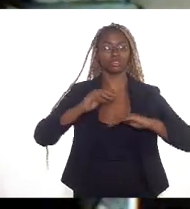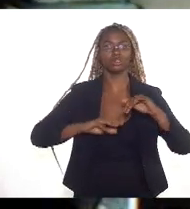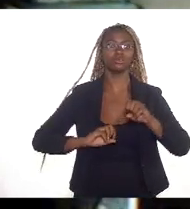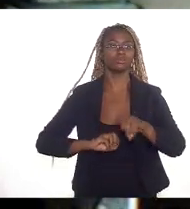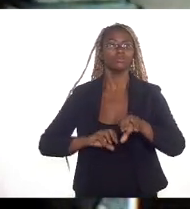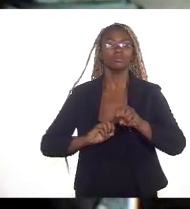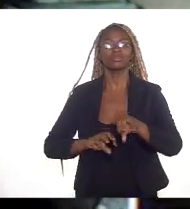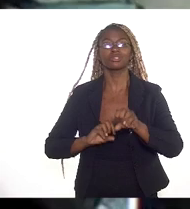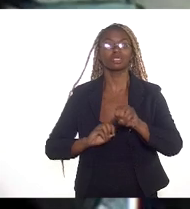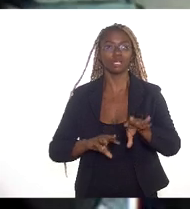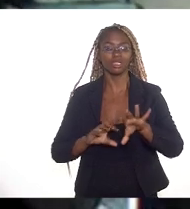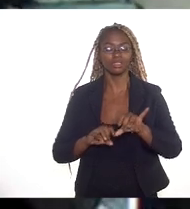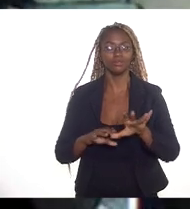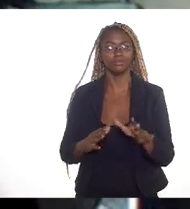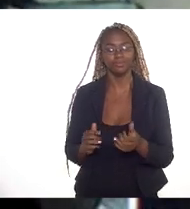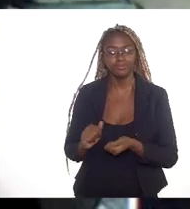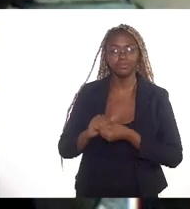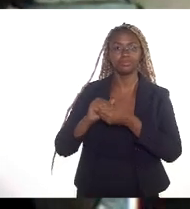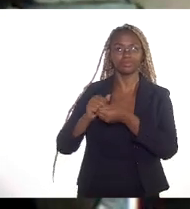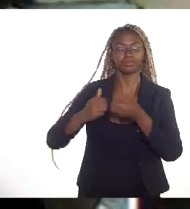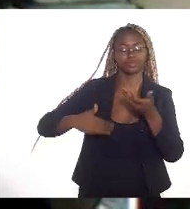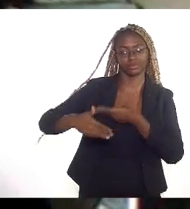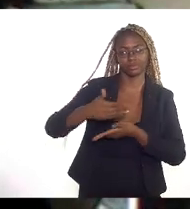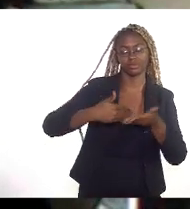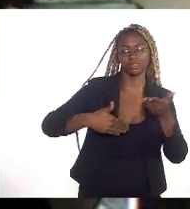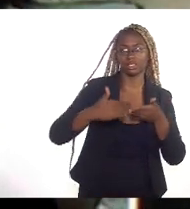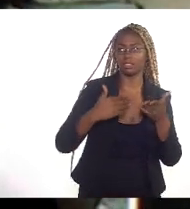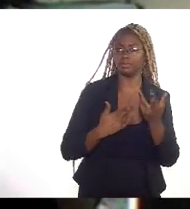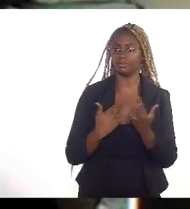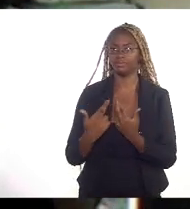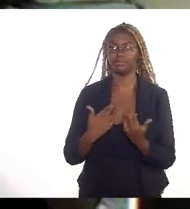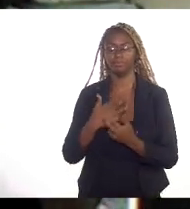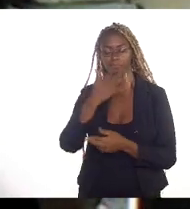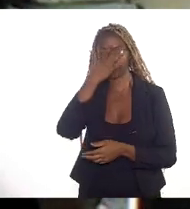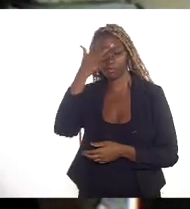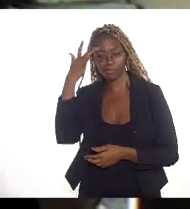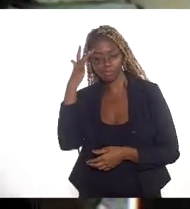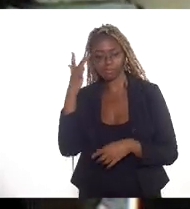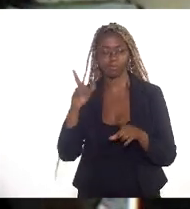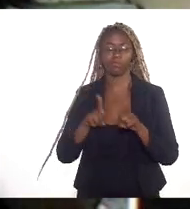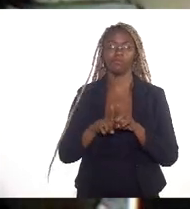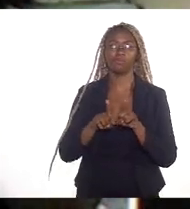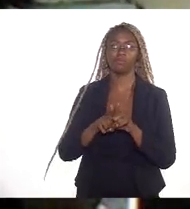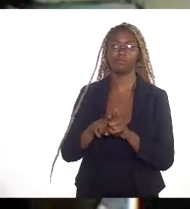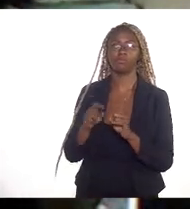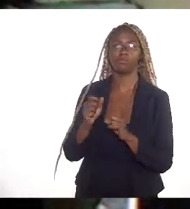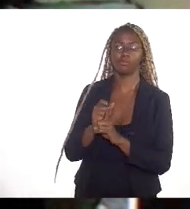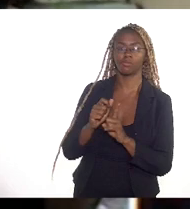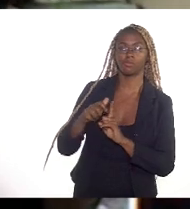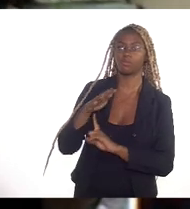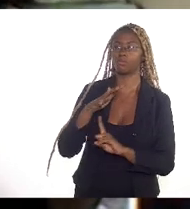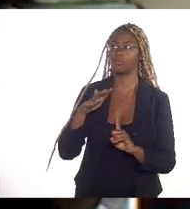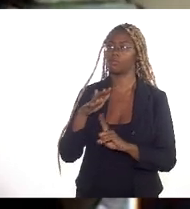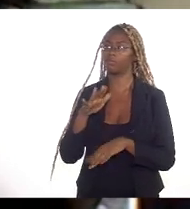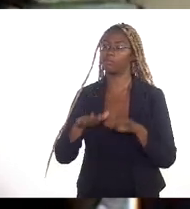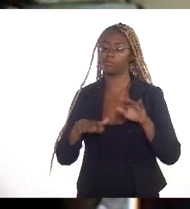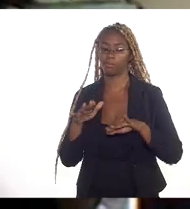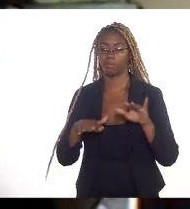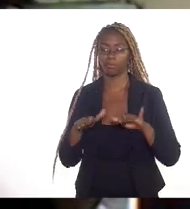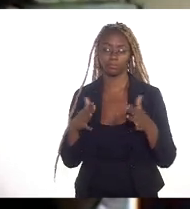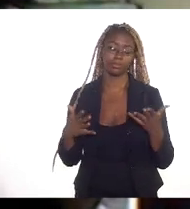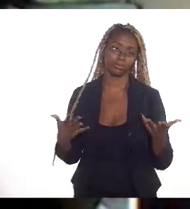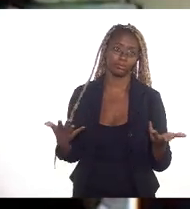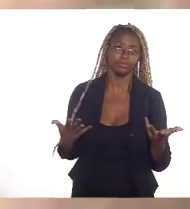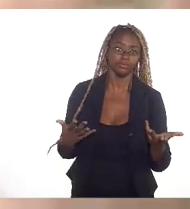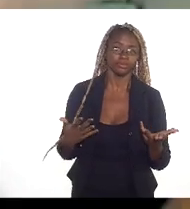do conjunto das pessoas da sociedade que possuem maior vulnerabilidade ao vírus